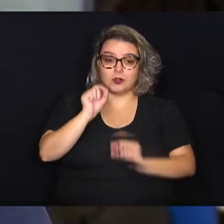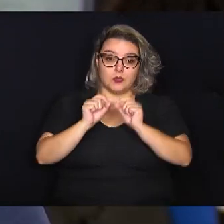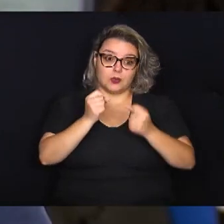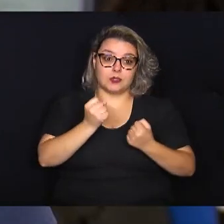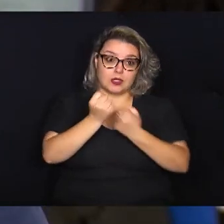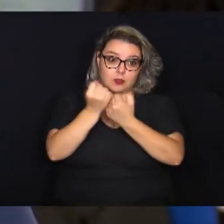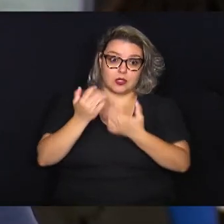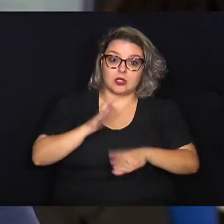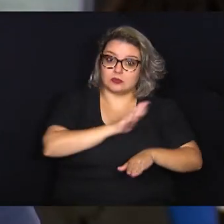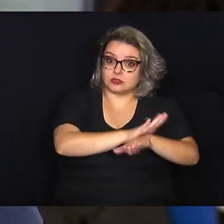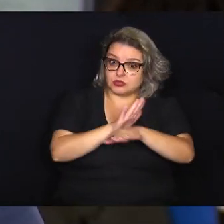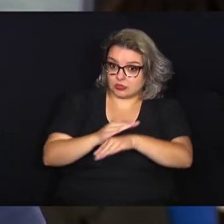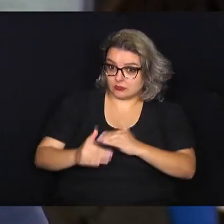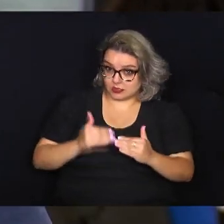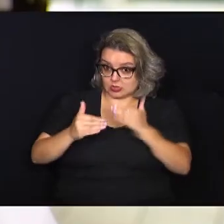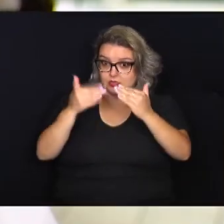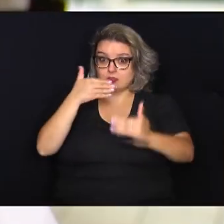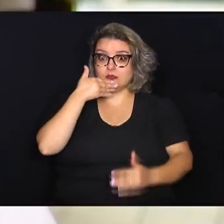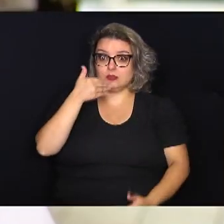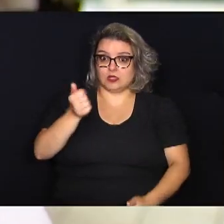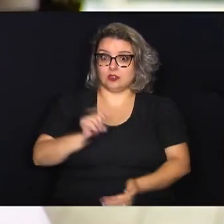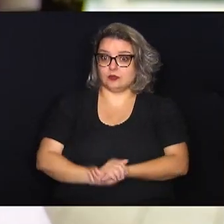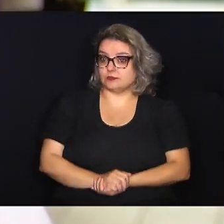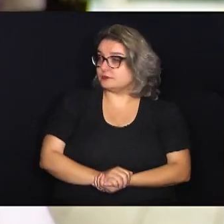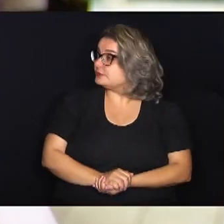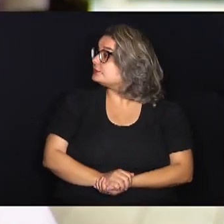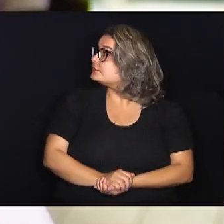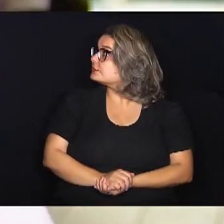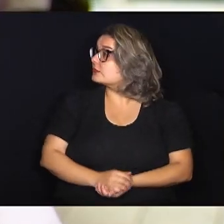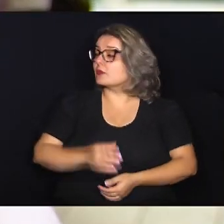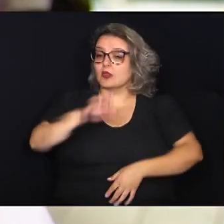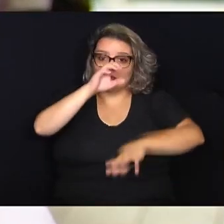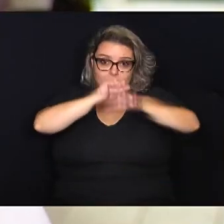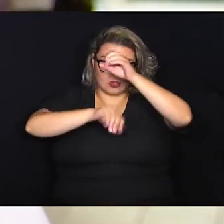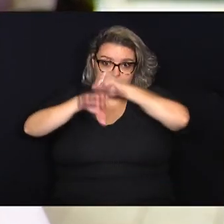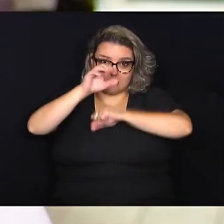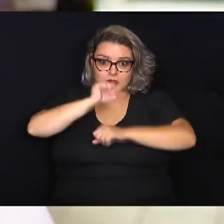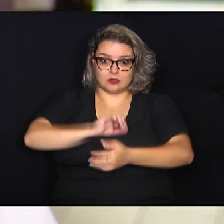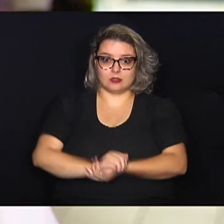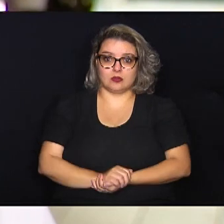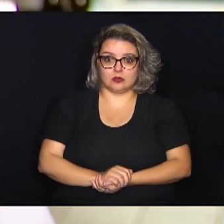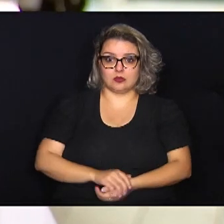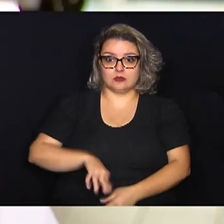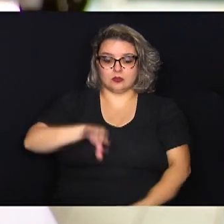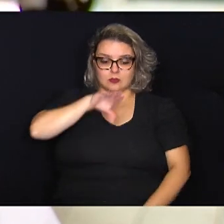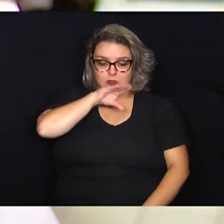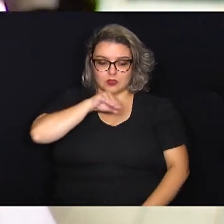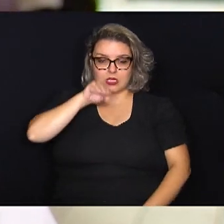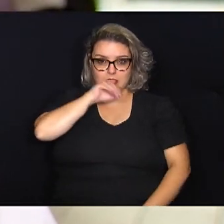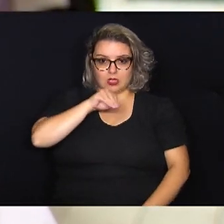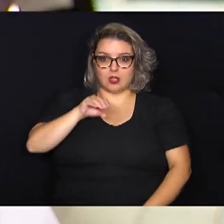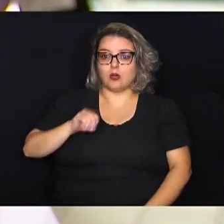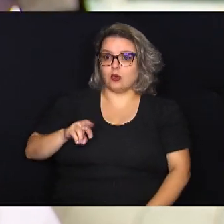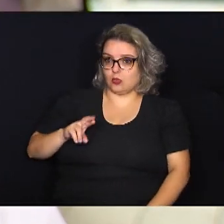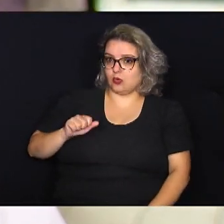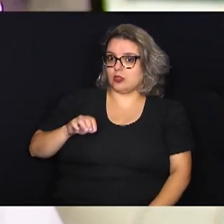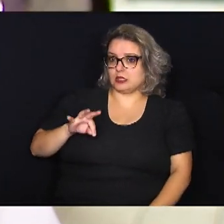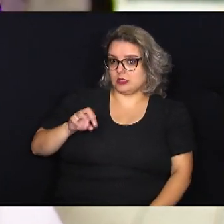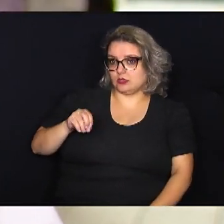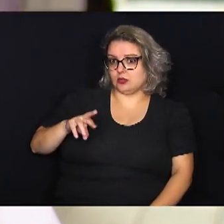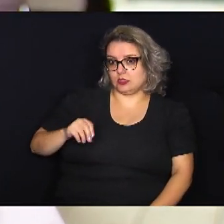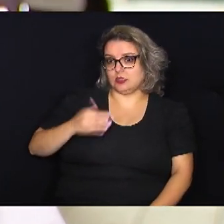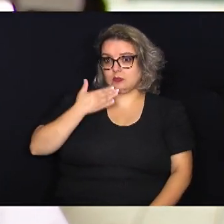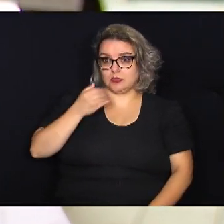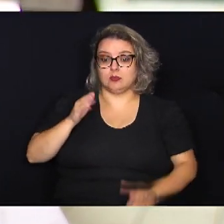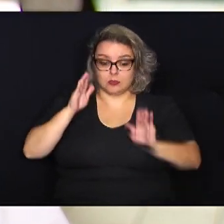para que ele possa ter um desenvolvimento melhor. Eu aprendi a falar, ter uma oratória melhor, também me concentrar,